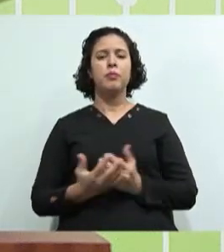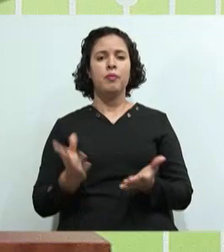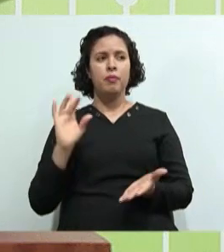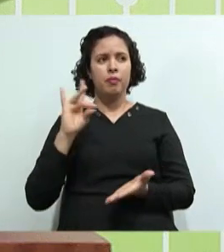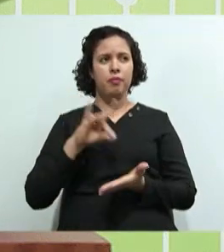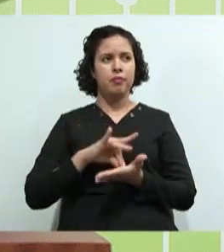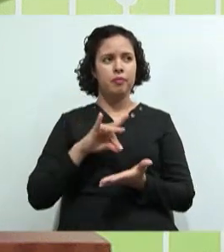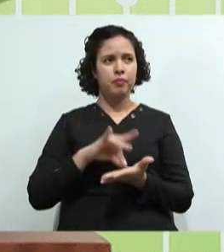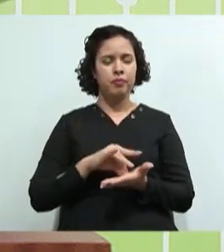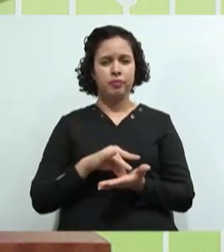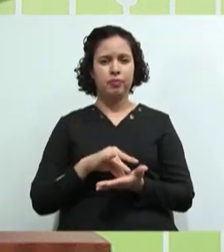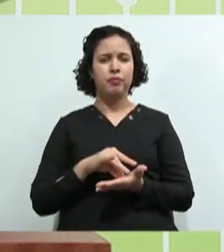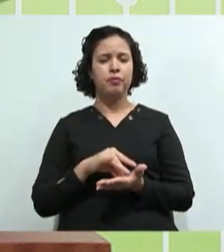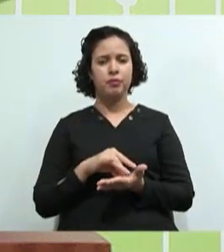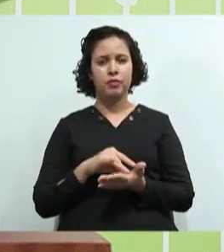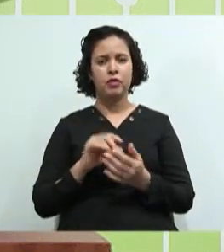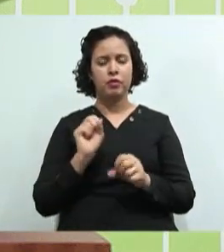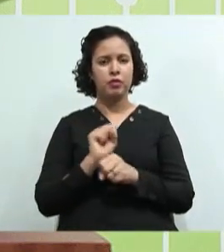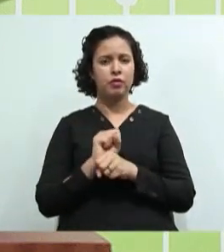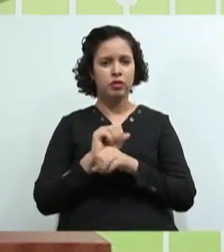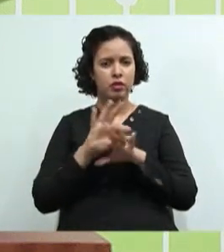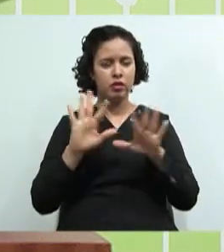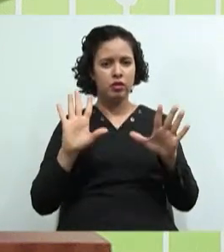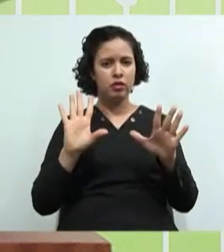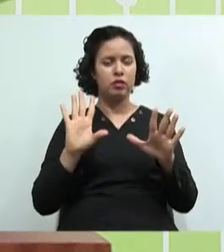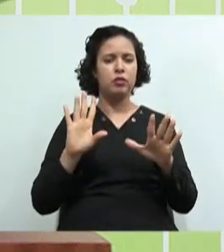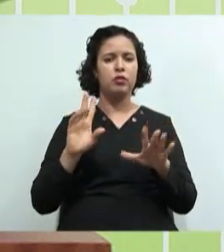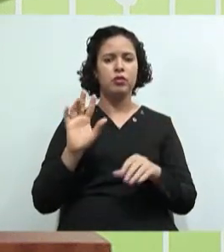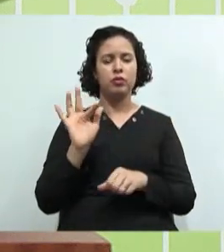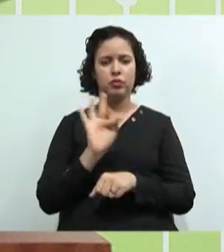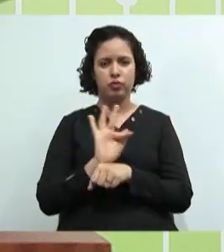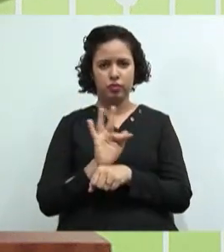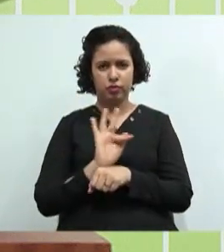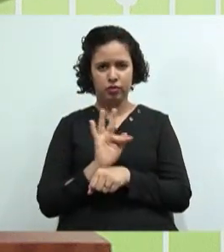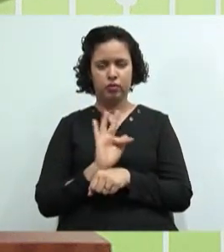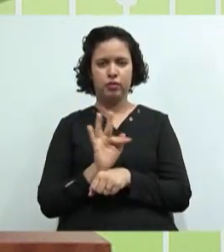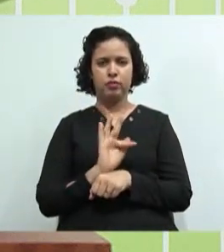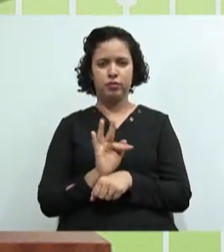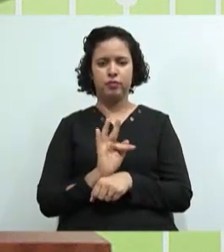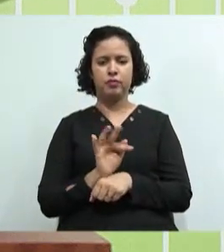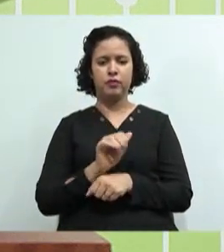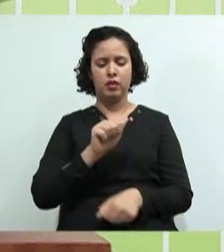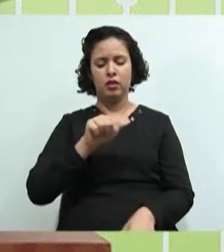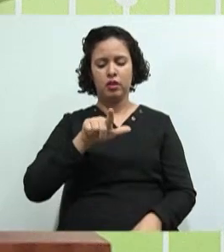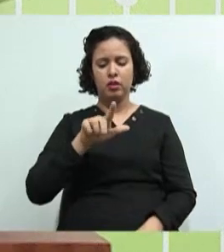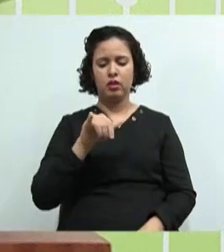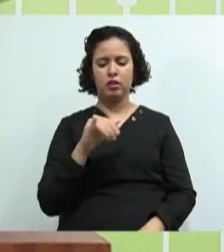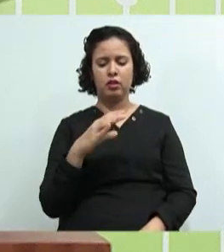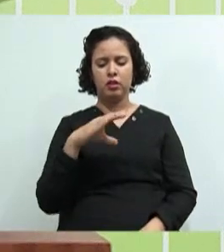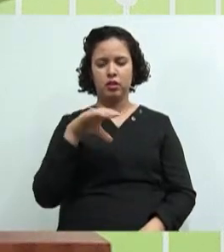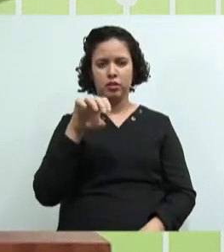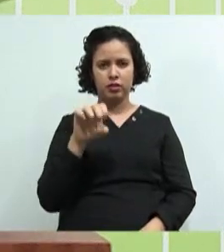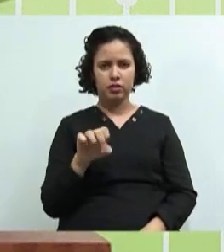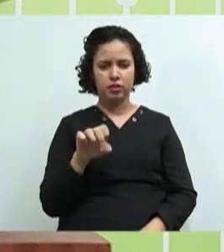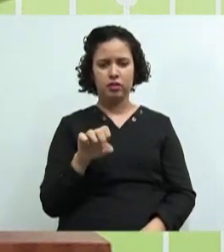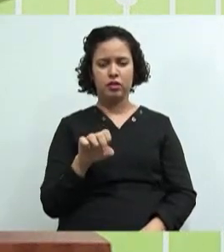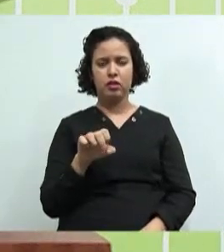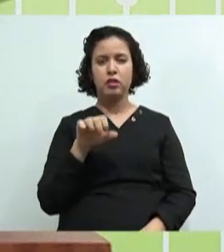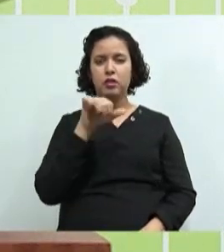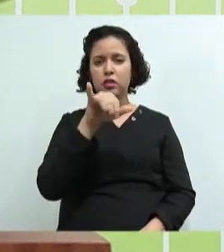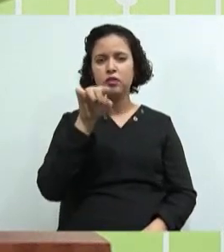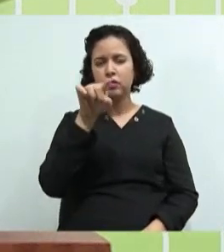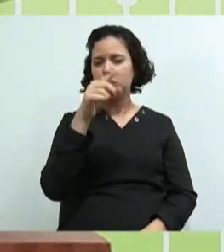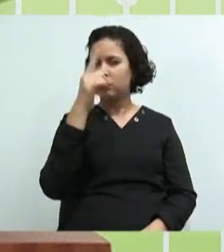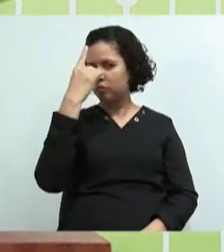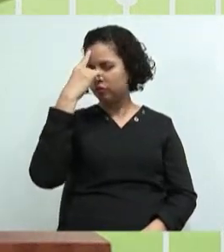Carroll deixou isso muito bem claro. Lá no filme, Alice no País das Maravilhas, na verdade é do livro. Se você não sabe aonde você